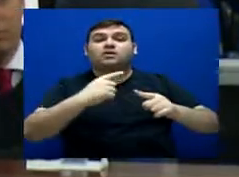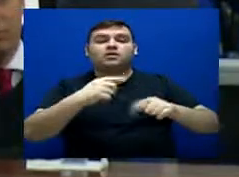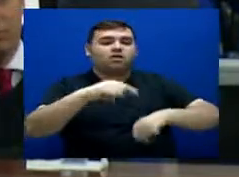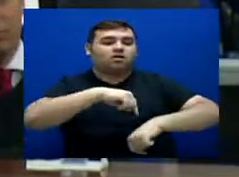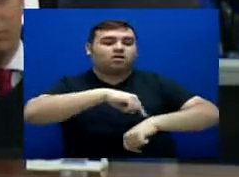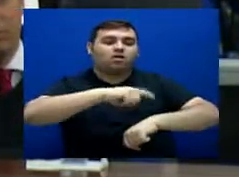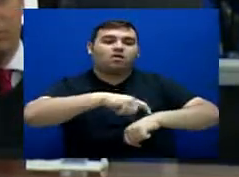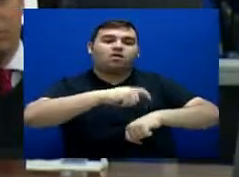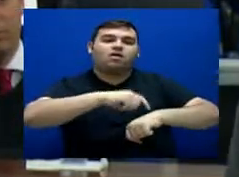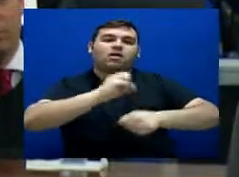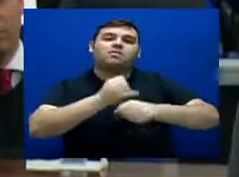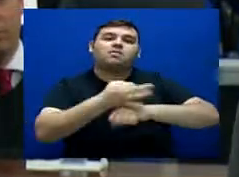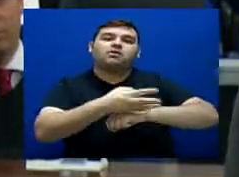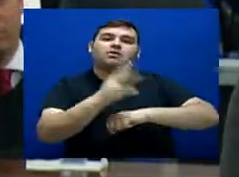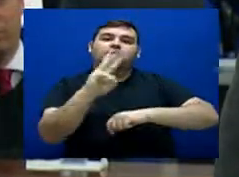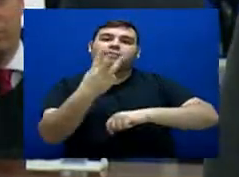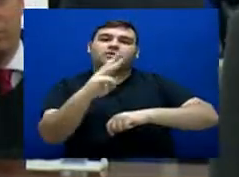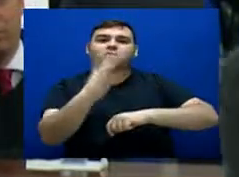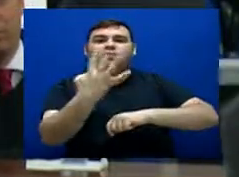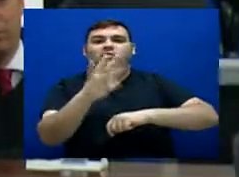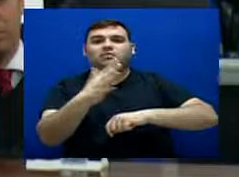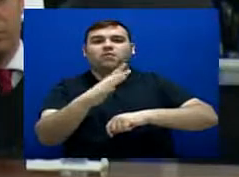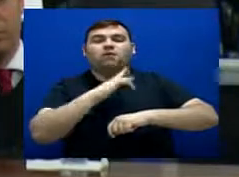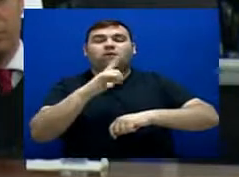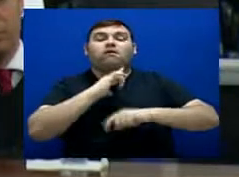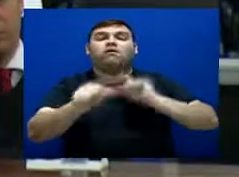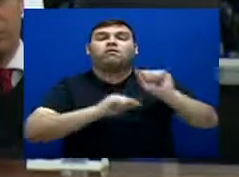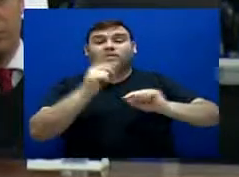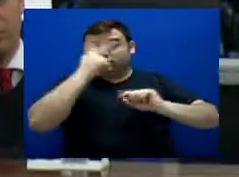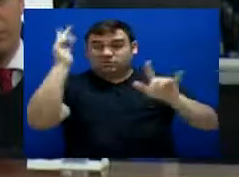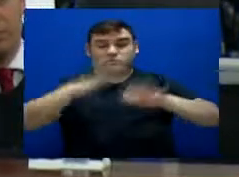de 3, 4 horas da manhã, quando a gente tem um rebote de